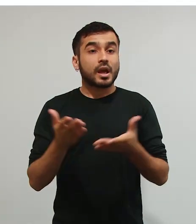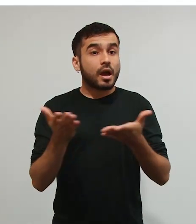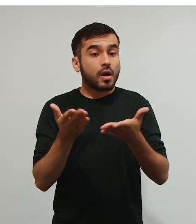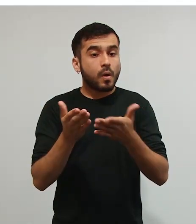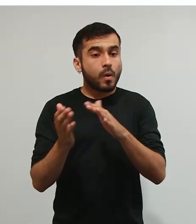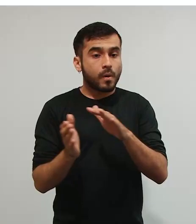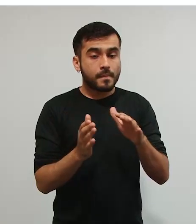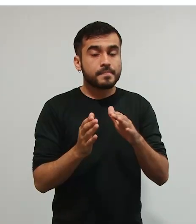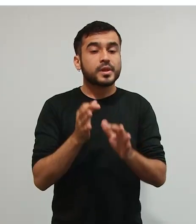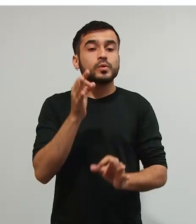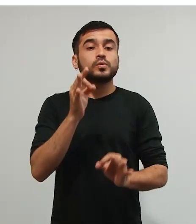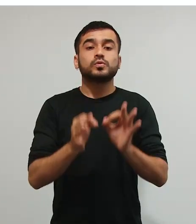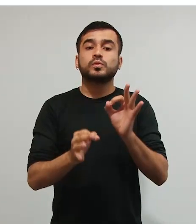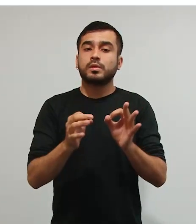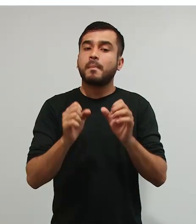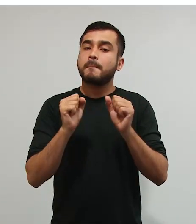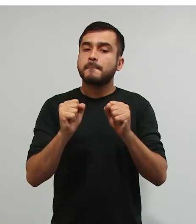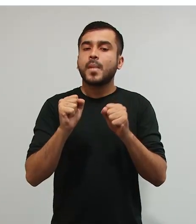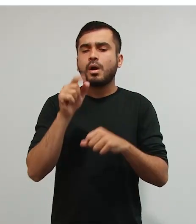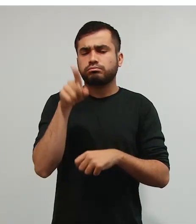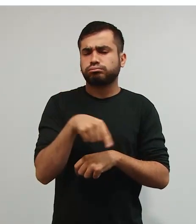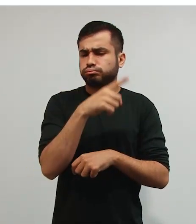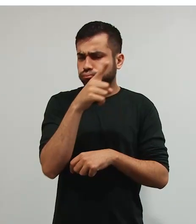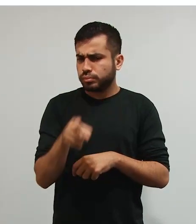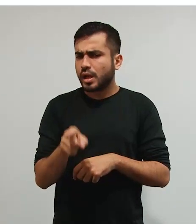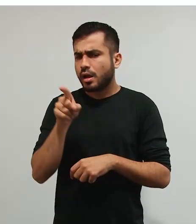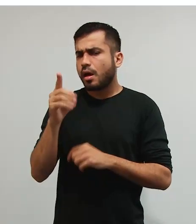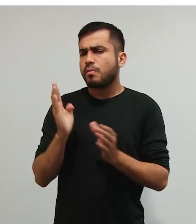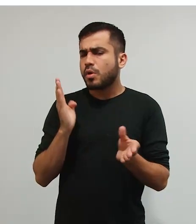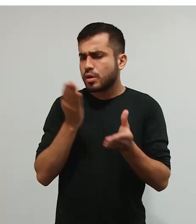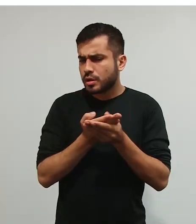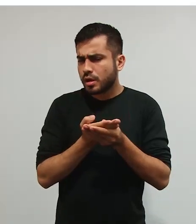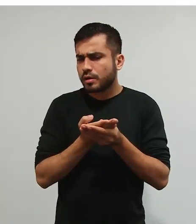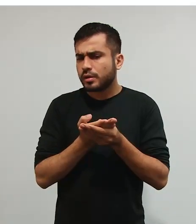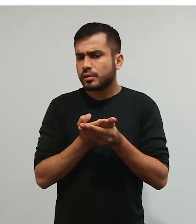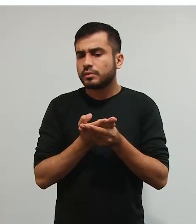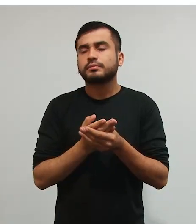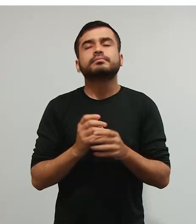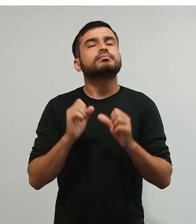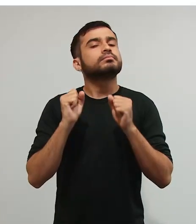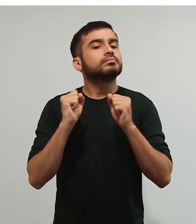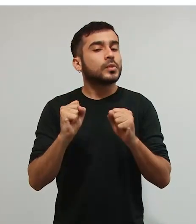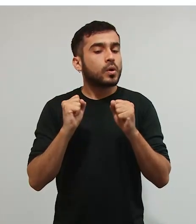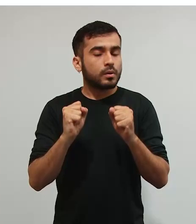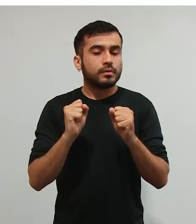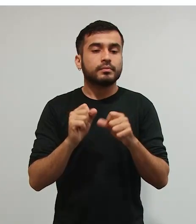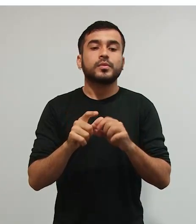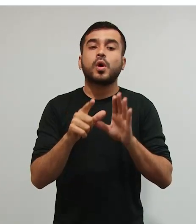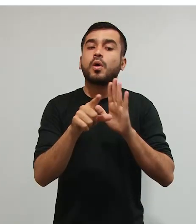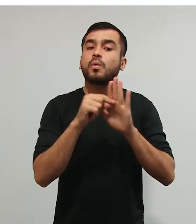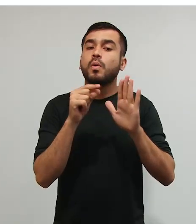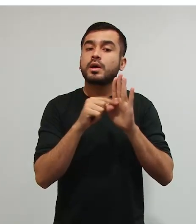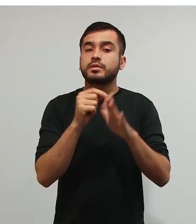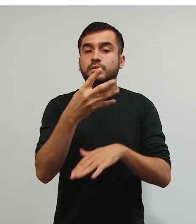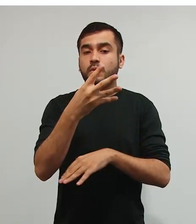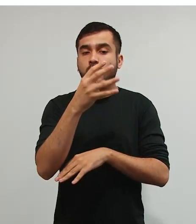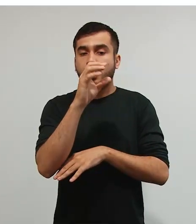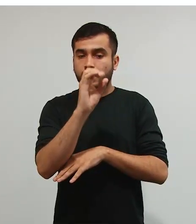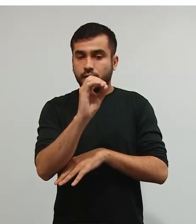Bom, o juiz ele pode suspender aquela execução, aquele processo? Pode. Quando? O artigo